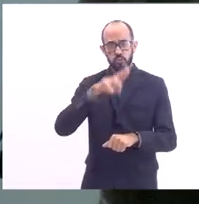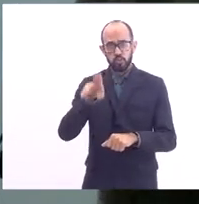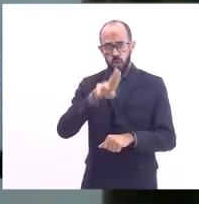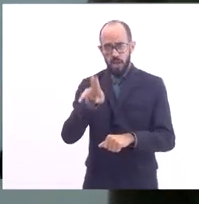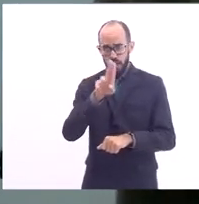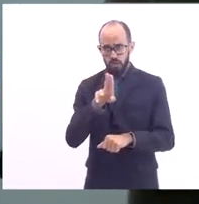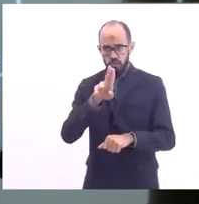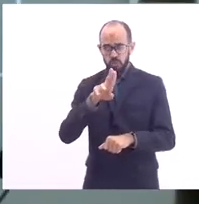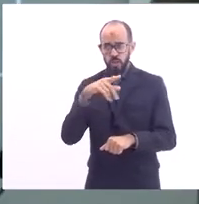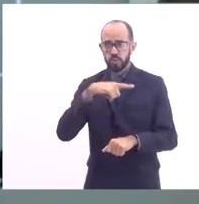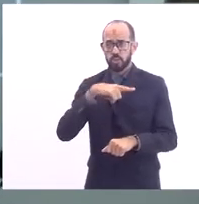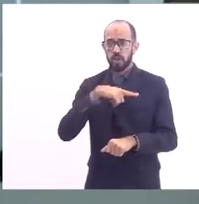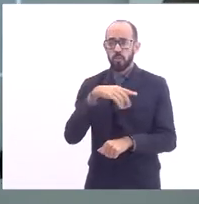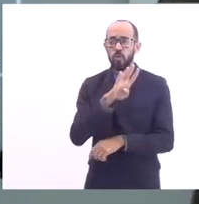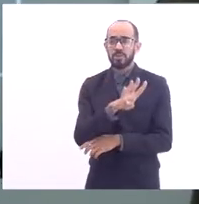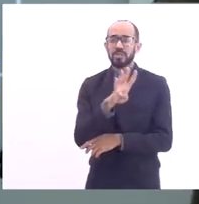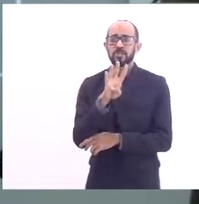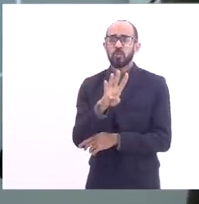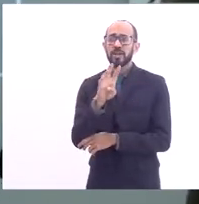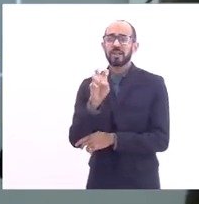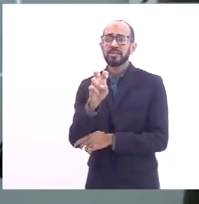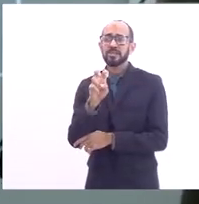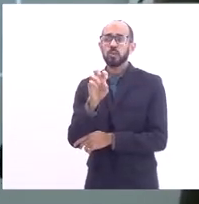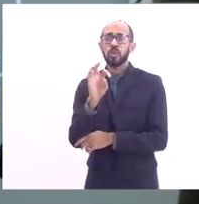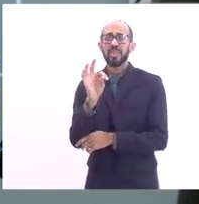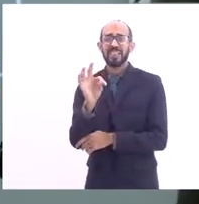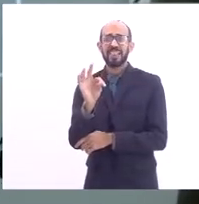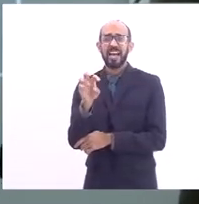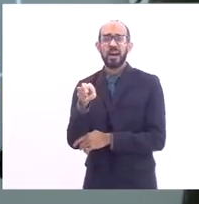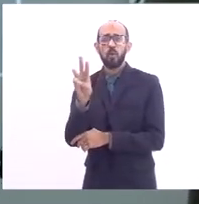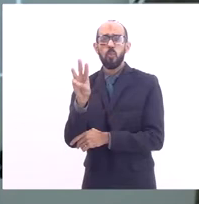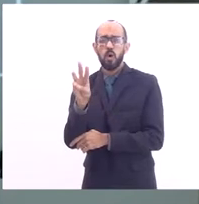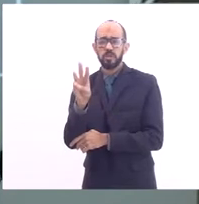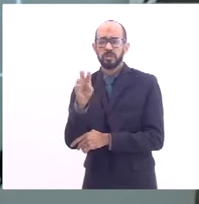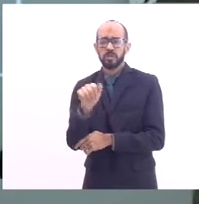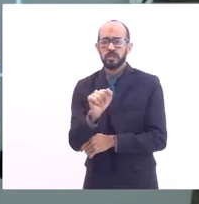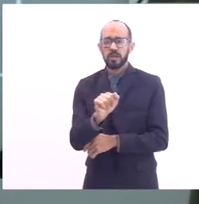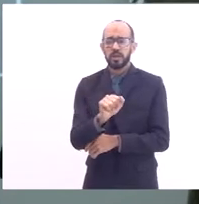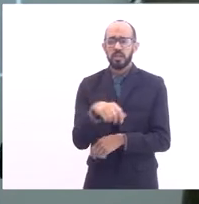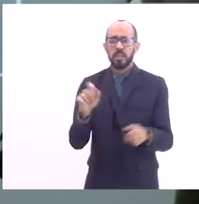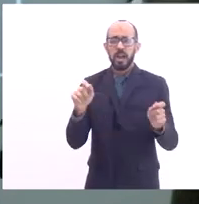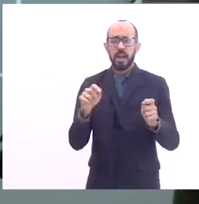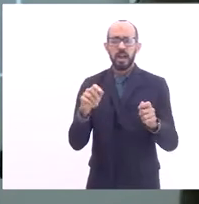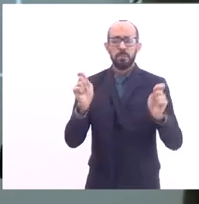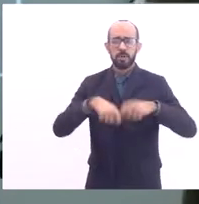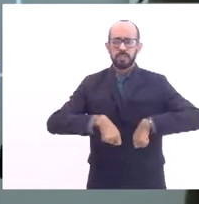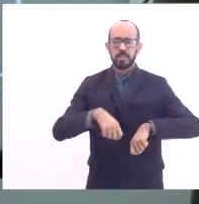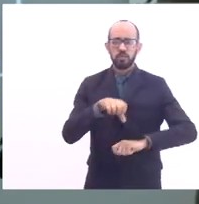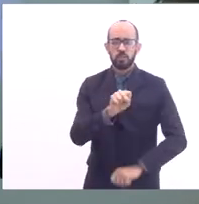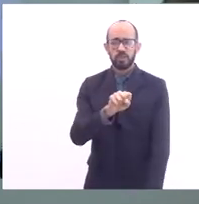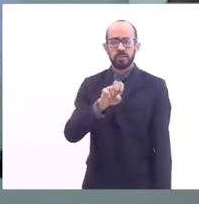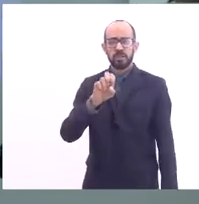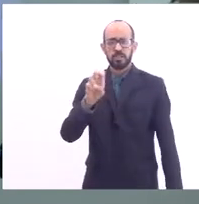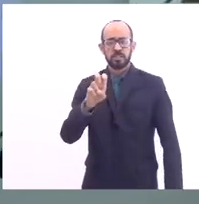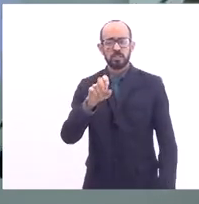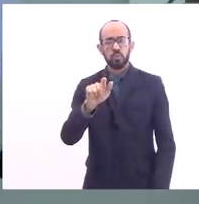445 teras e uma capacidade de instalação instalada líquida de 85 gigawatts. Pode